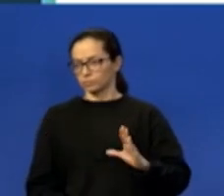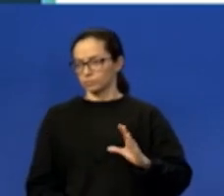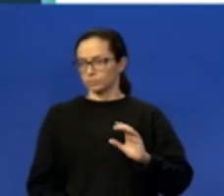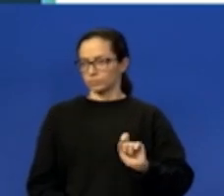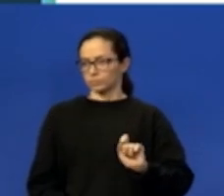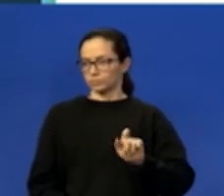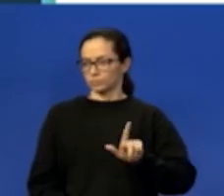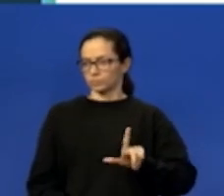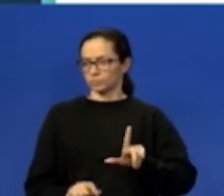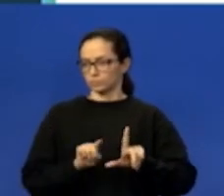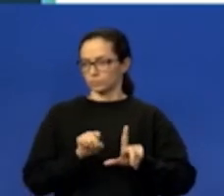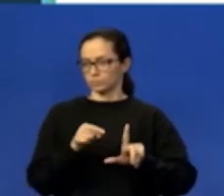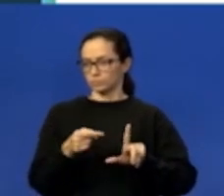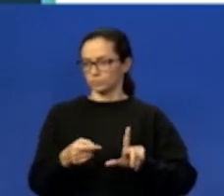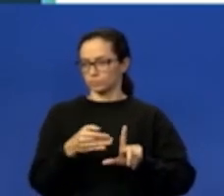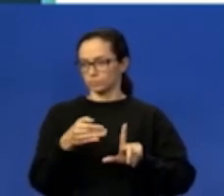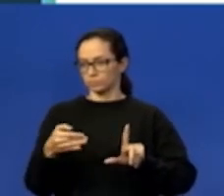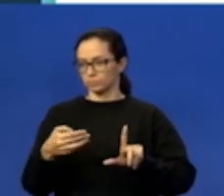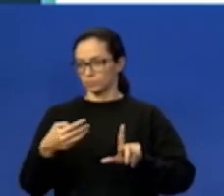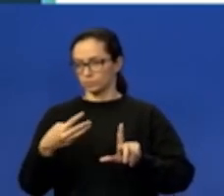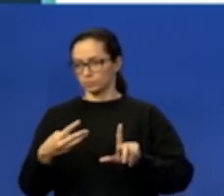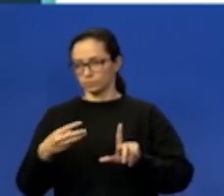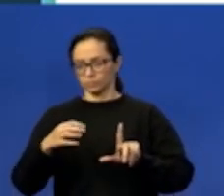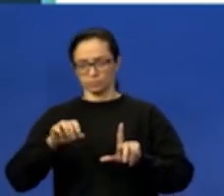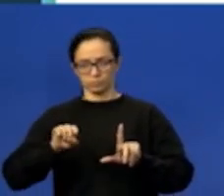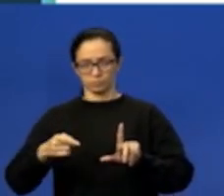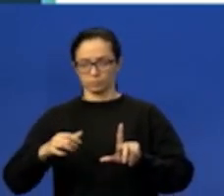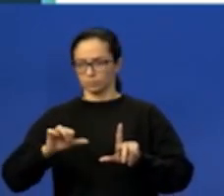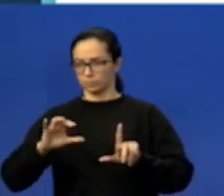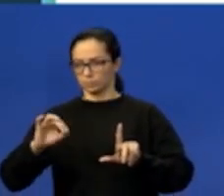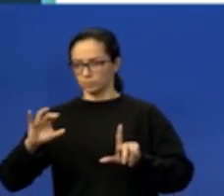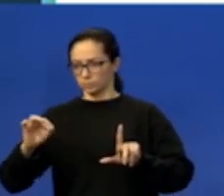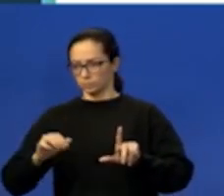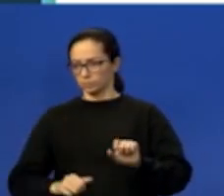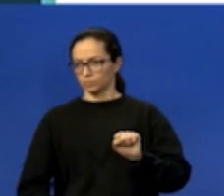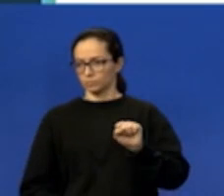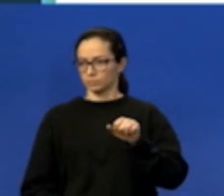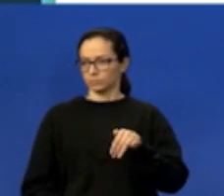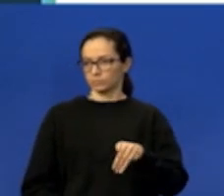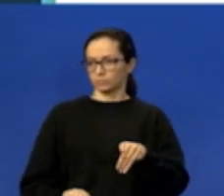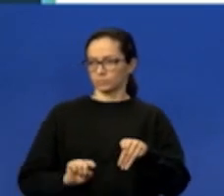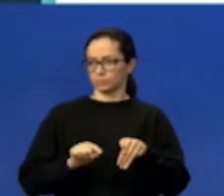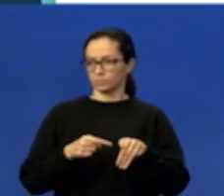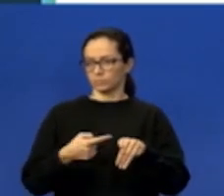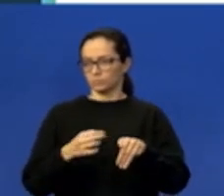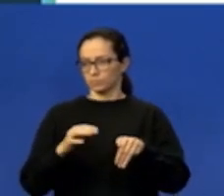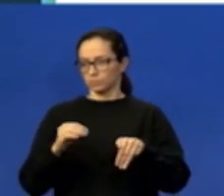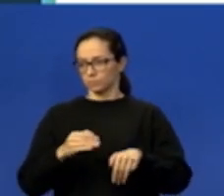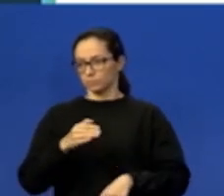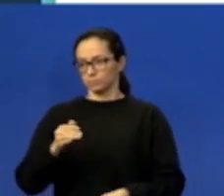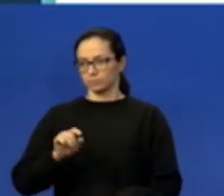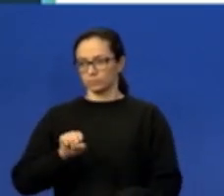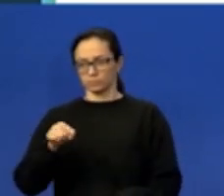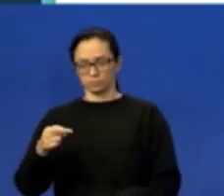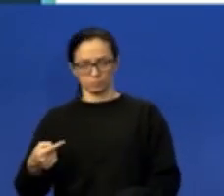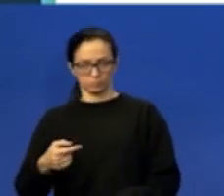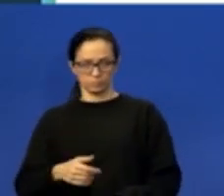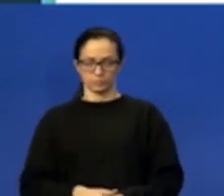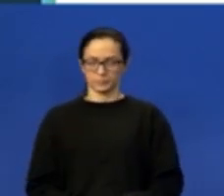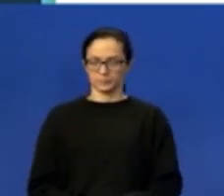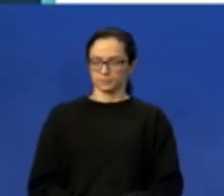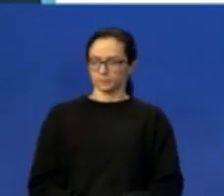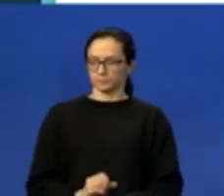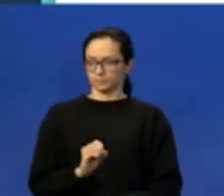200. Os linfócitos, que variam entre 1.000 a 3.900. E, por último, os monócitos,